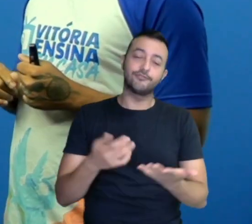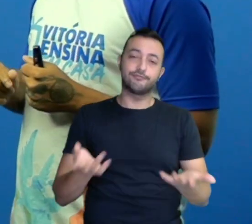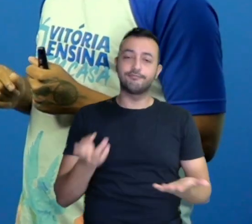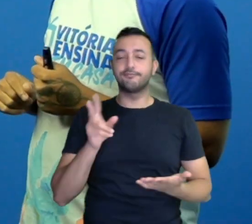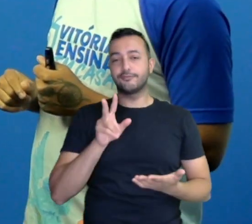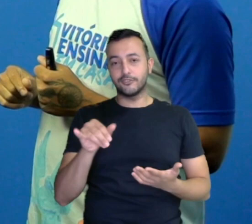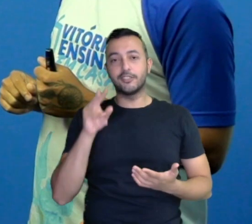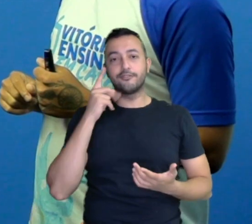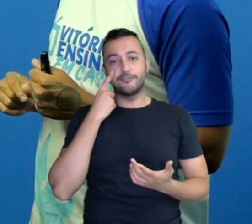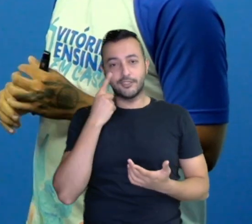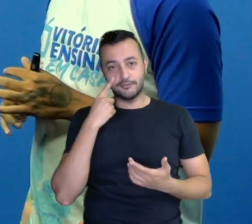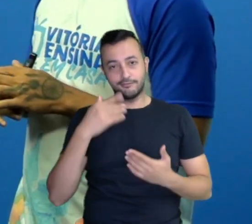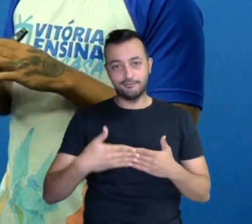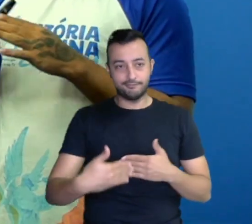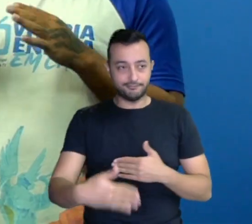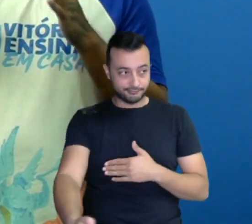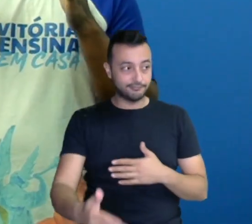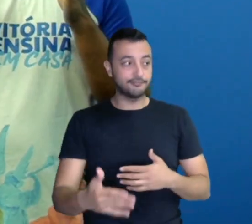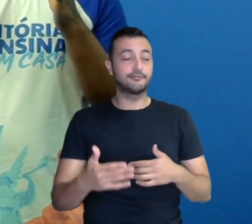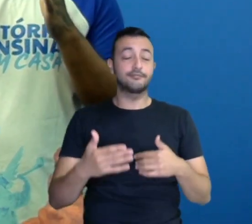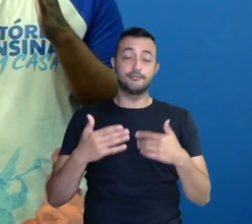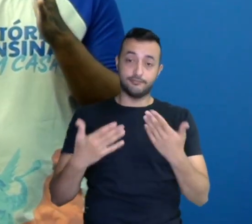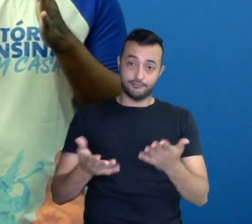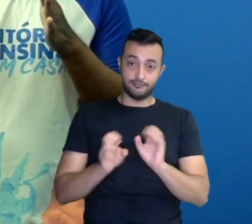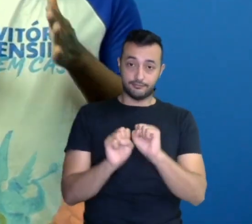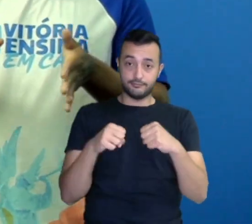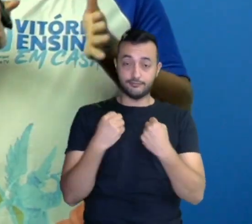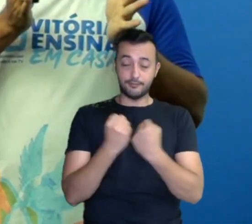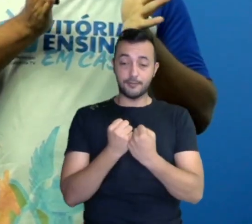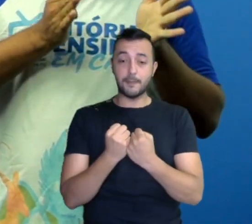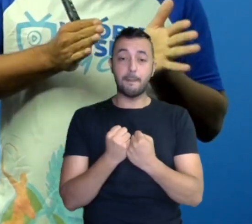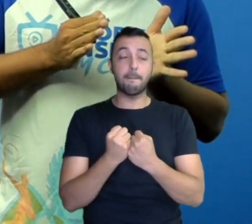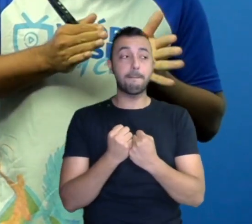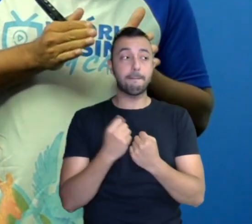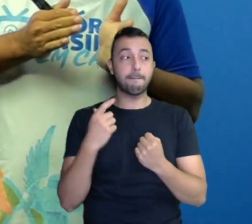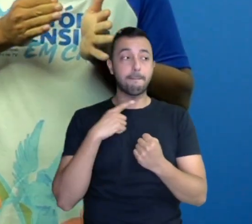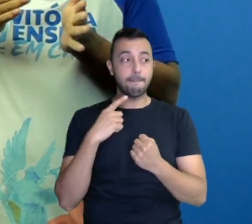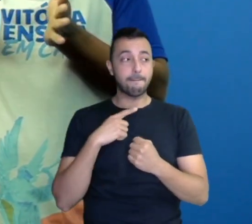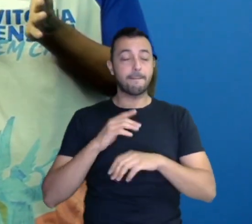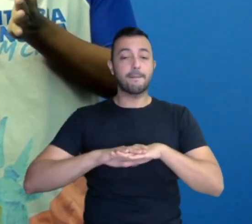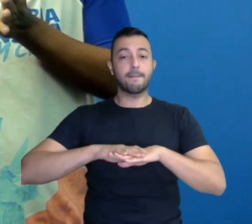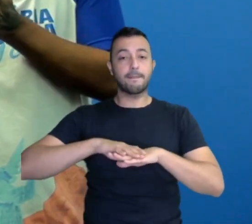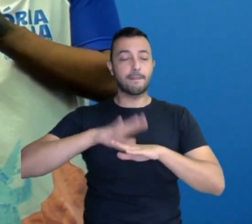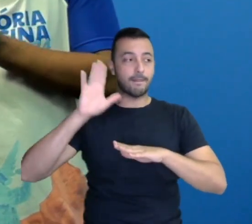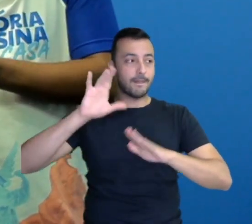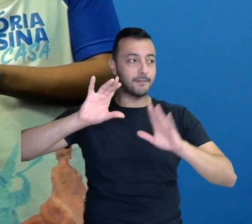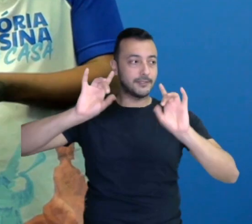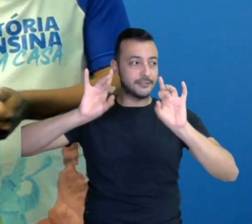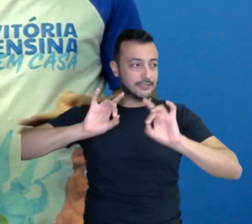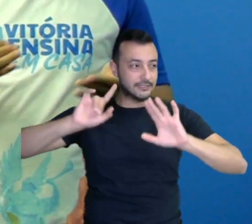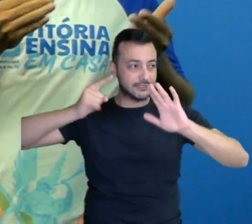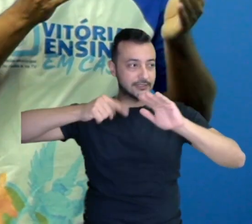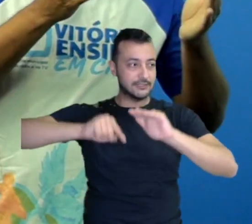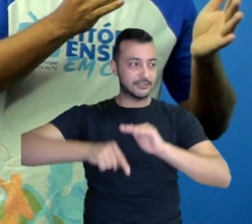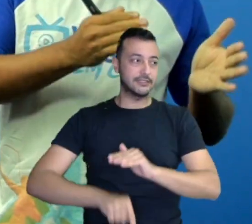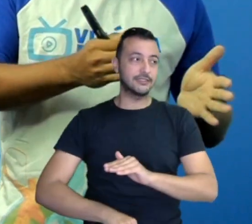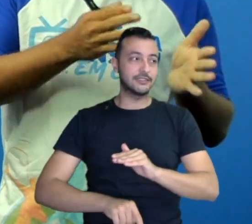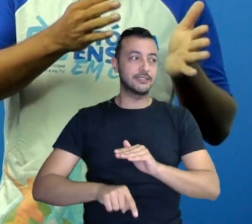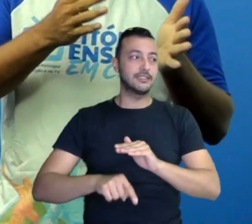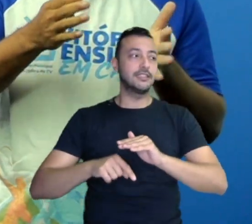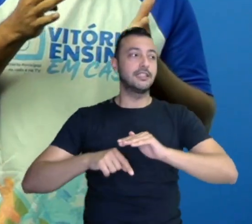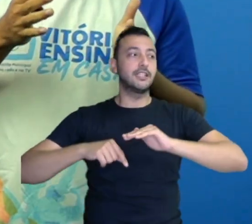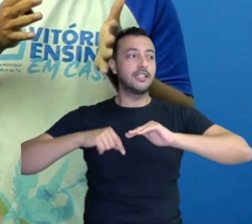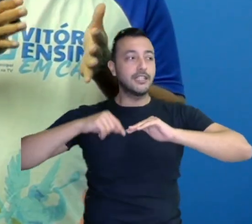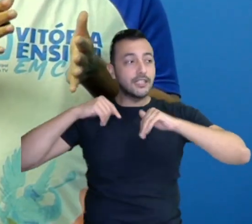um pouquinho mais à frente. Né? Quando essa sociedade aí ela vai ficando mais complexa, ela vai